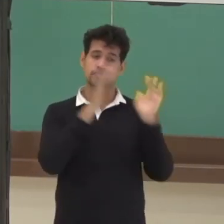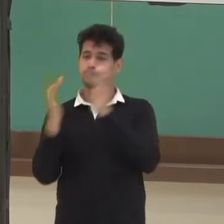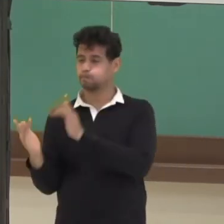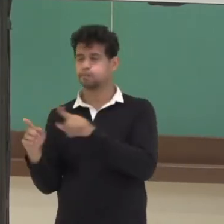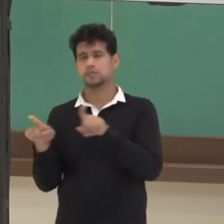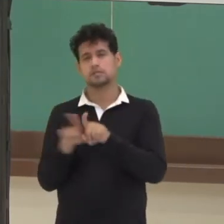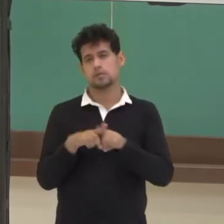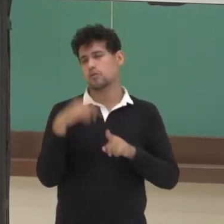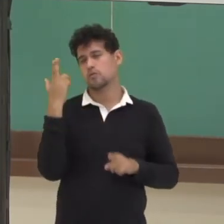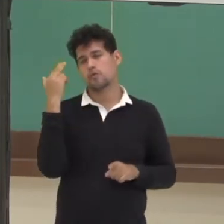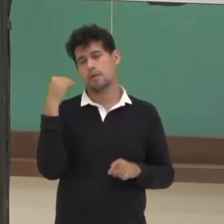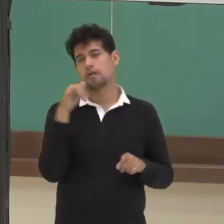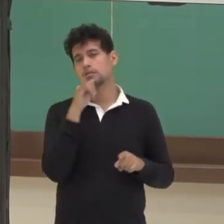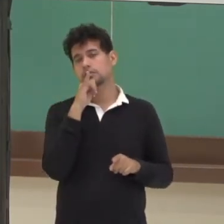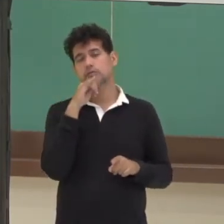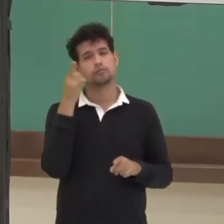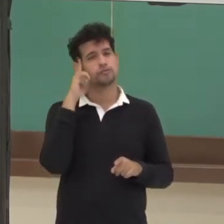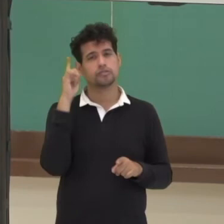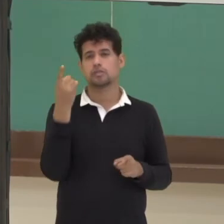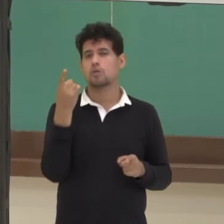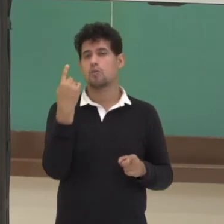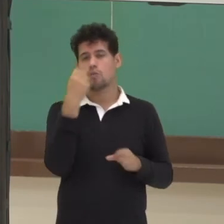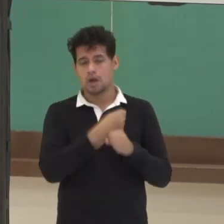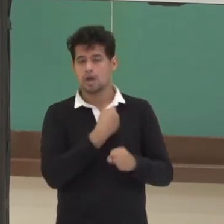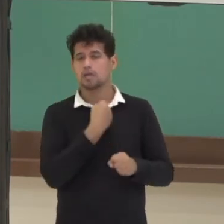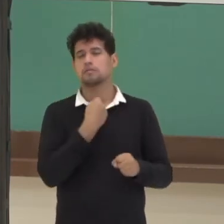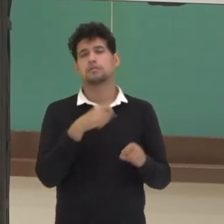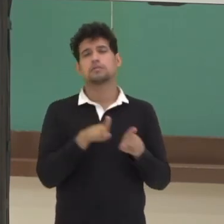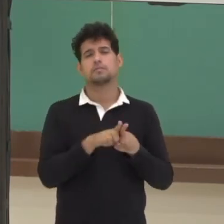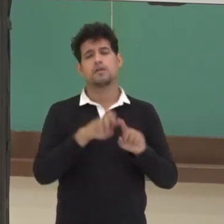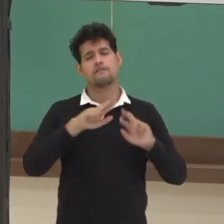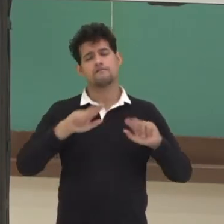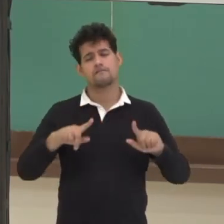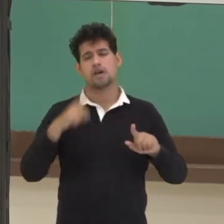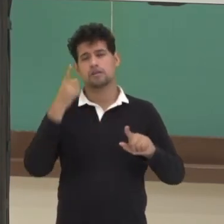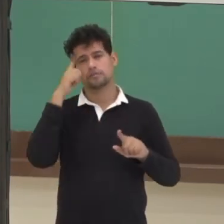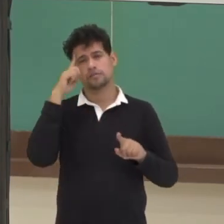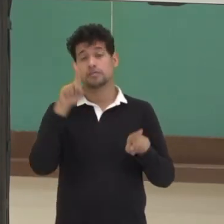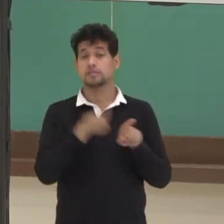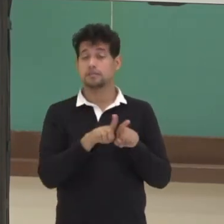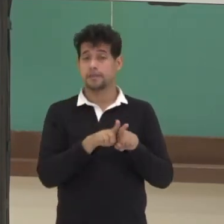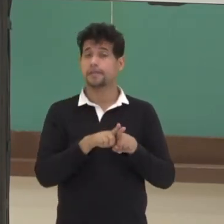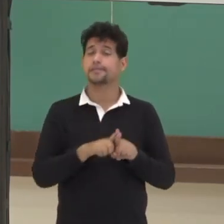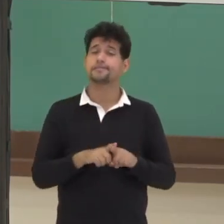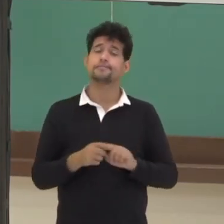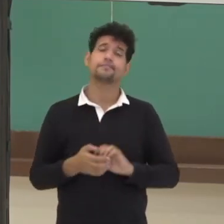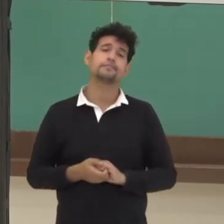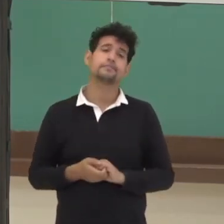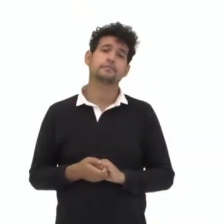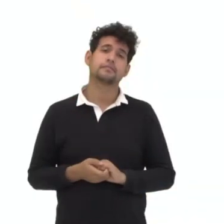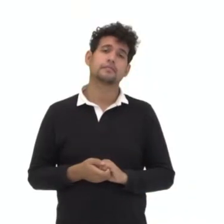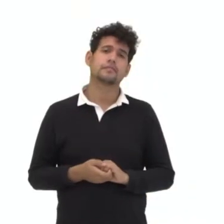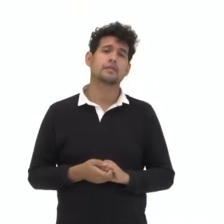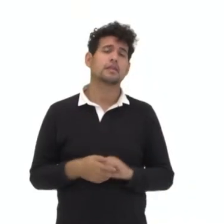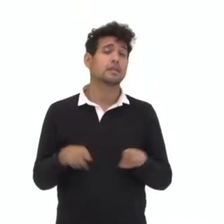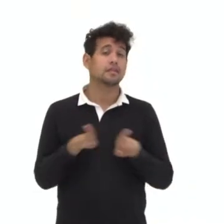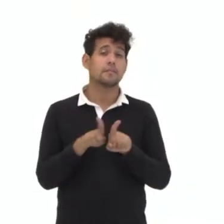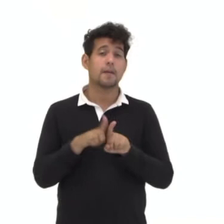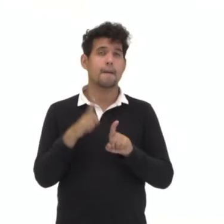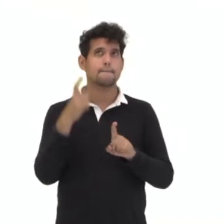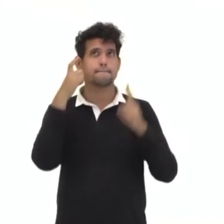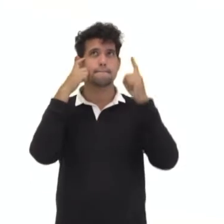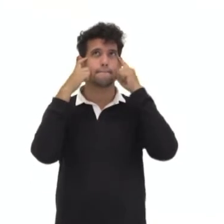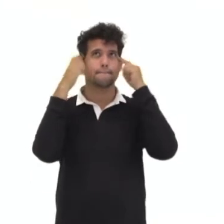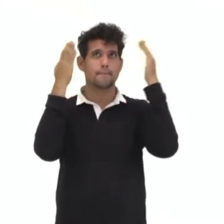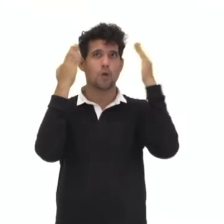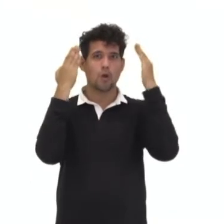sequência normal, por exemplo, de um dia, de um ano, né, de vários dias, de uma época, de uma era. E psicológico, então